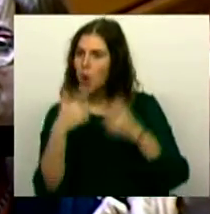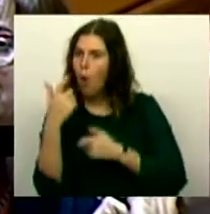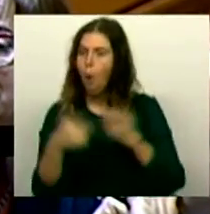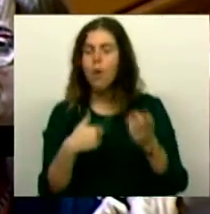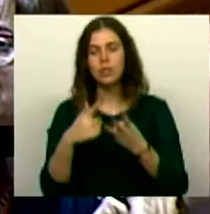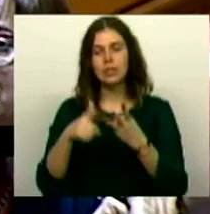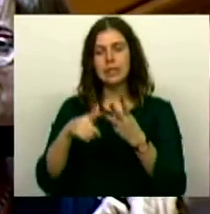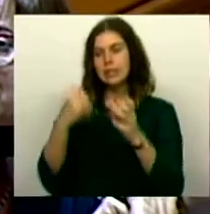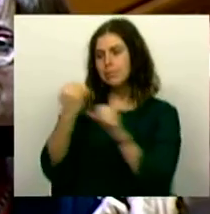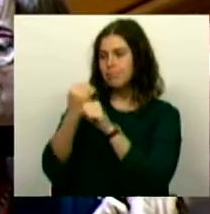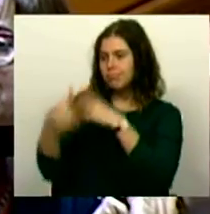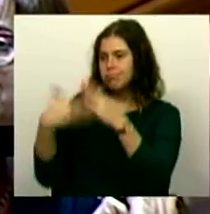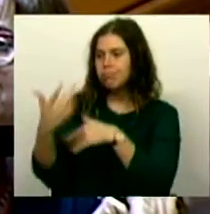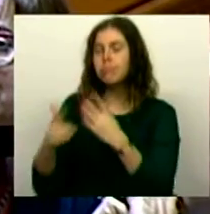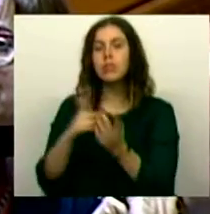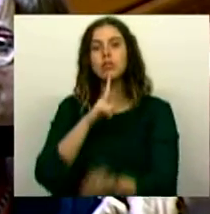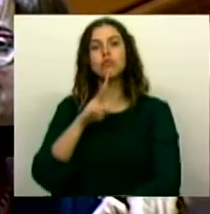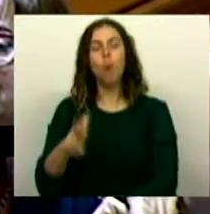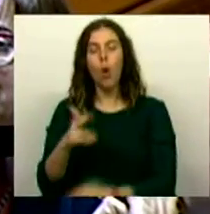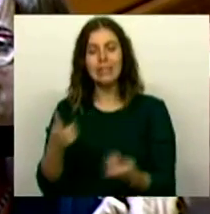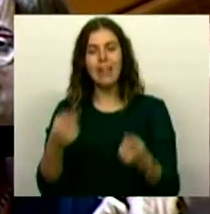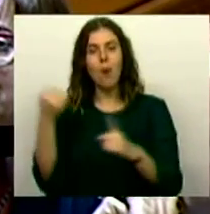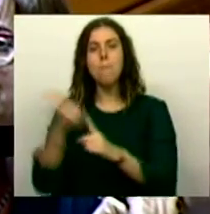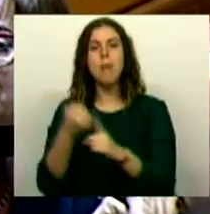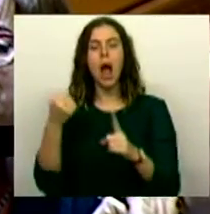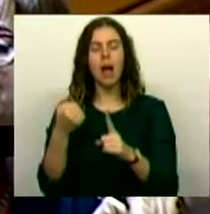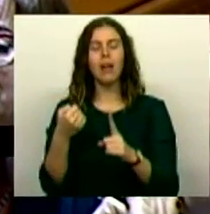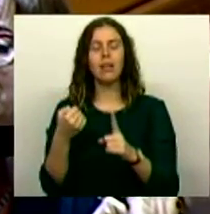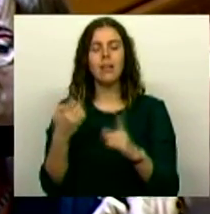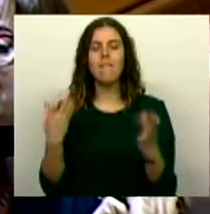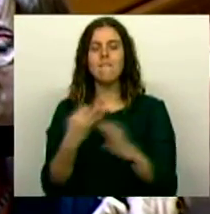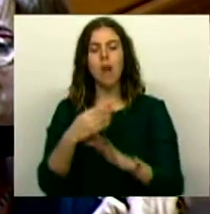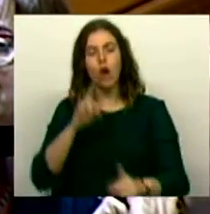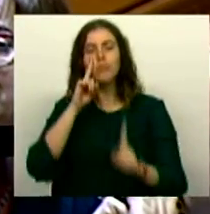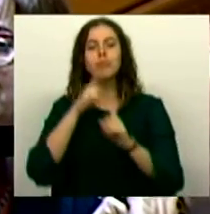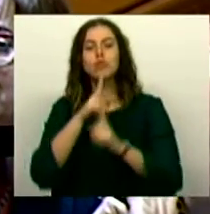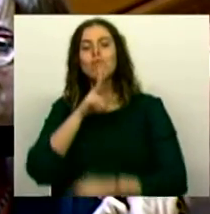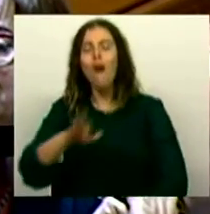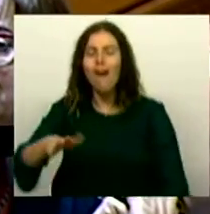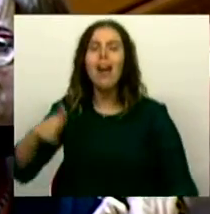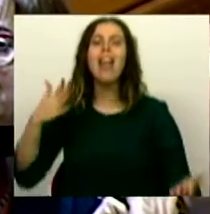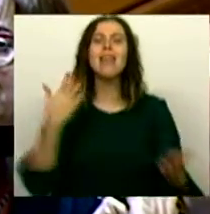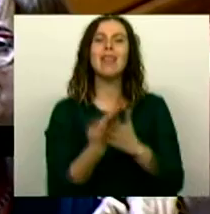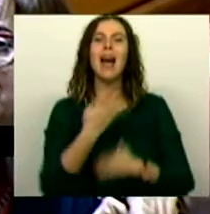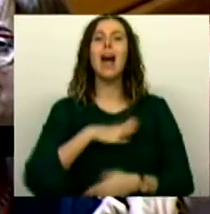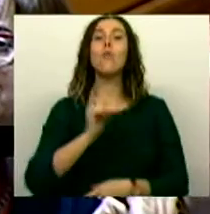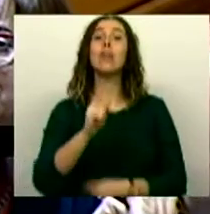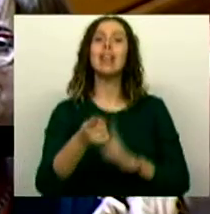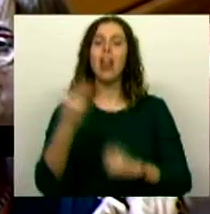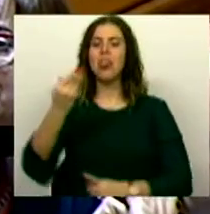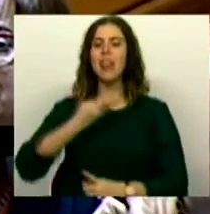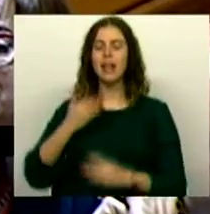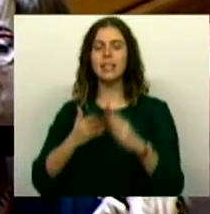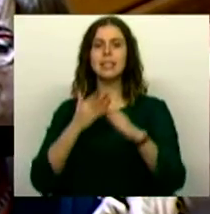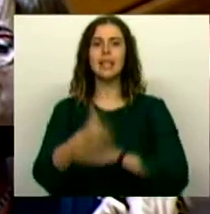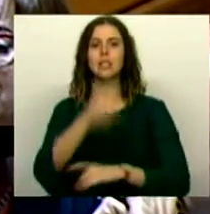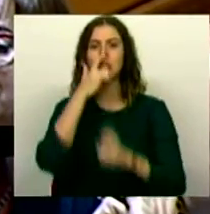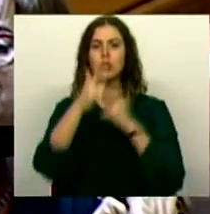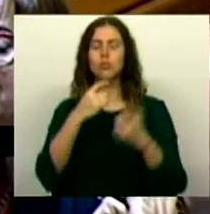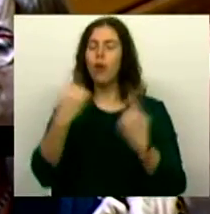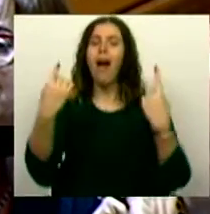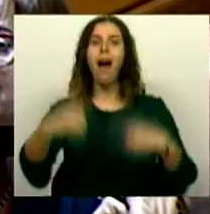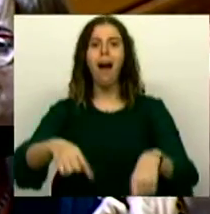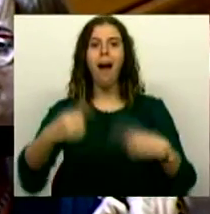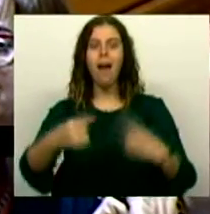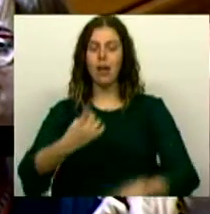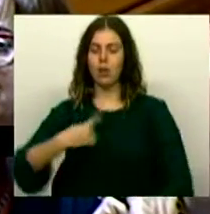de eficiência, de resposta. É um desafio que pretende dar resposta àquele que é o direito de acesso que os cidadãos têm